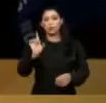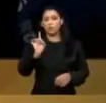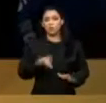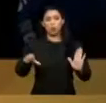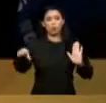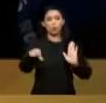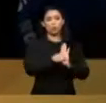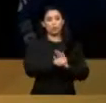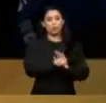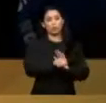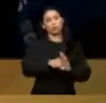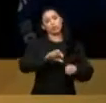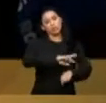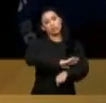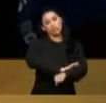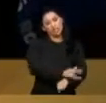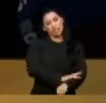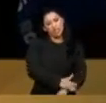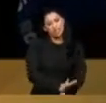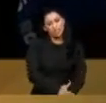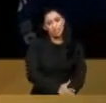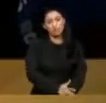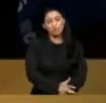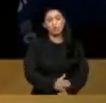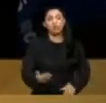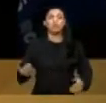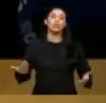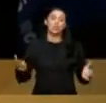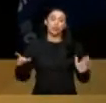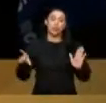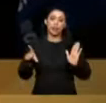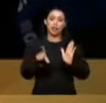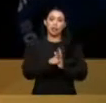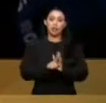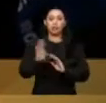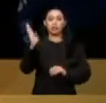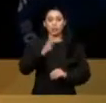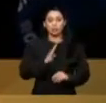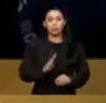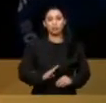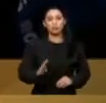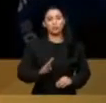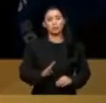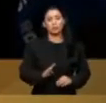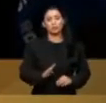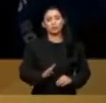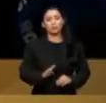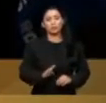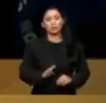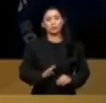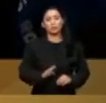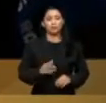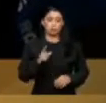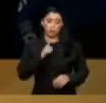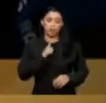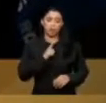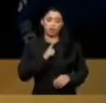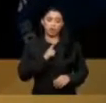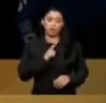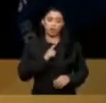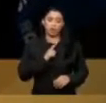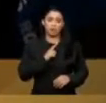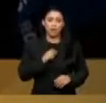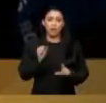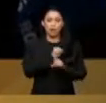crime de racismo. E o legislador brasileiro, no sentido de avançarmos sem atropelos, rumos a